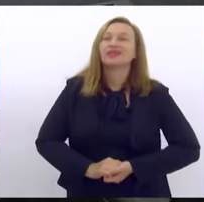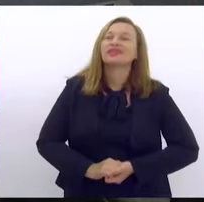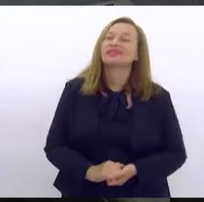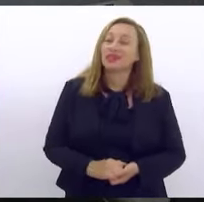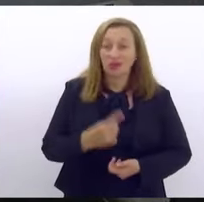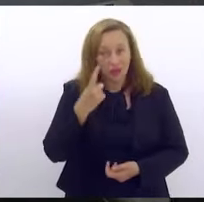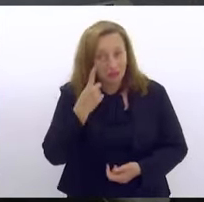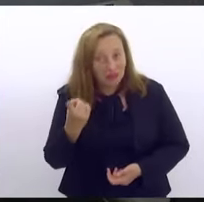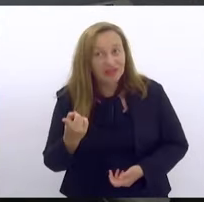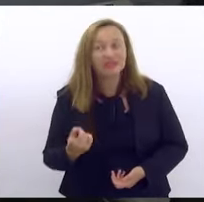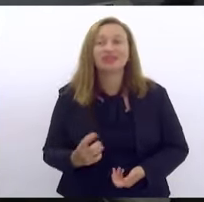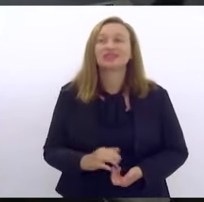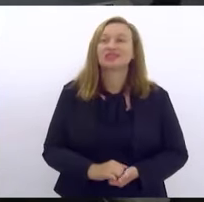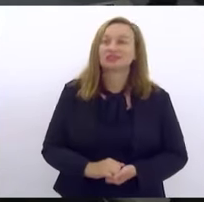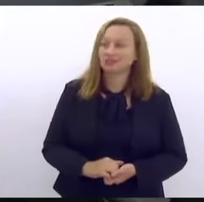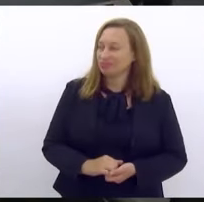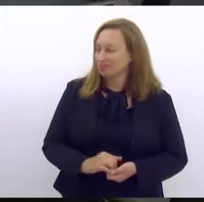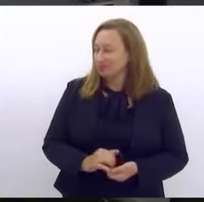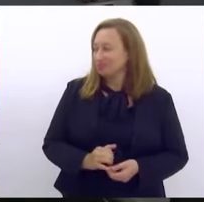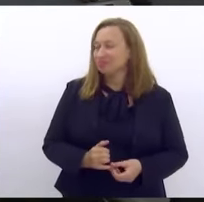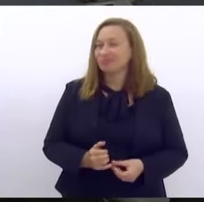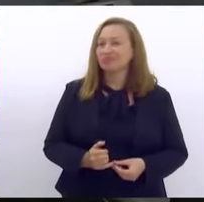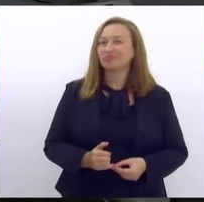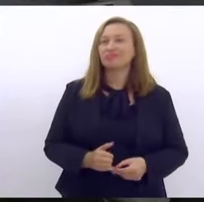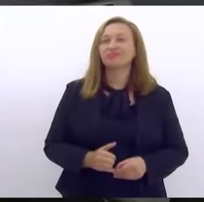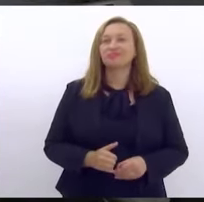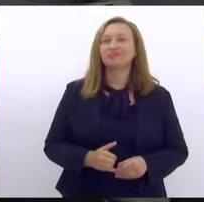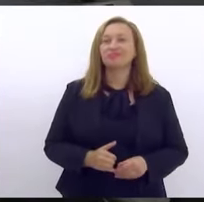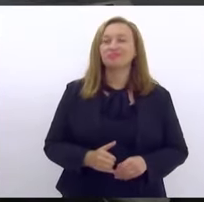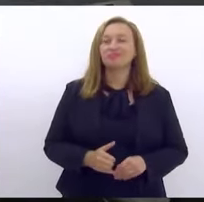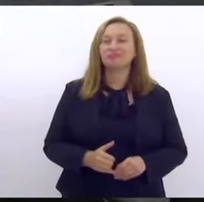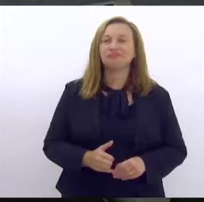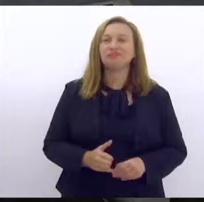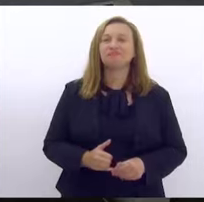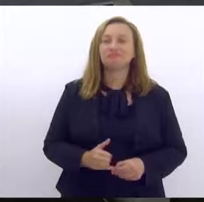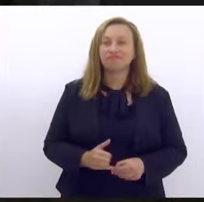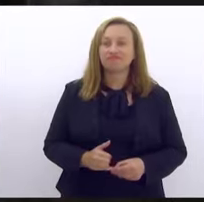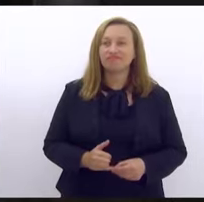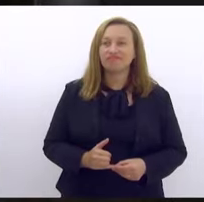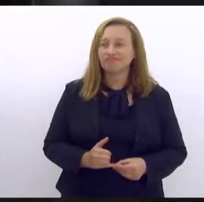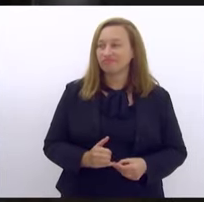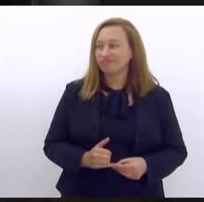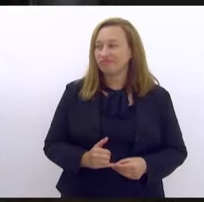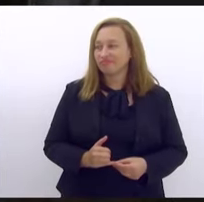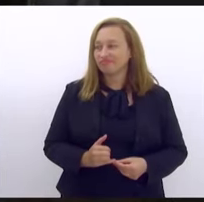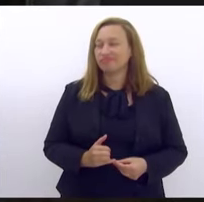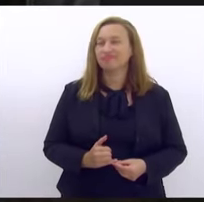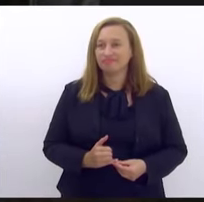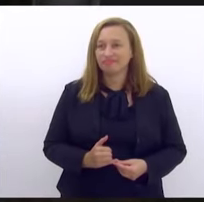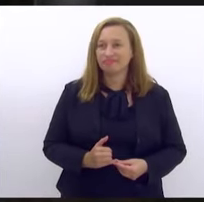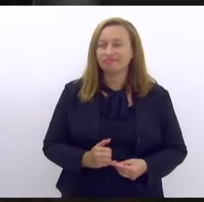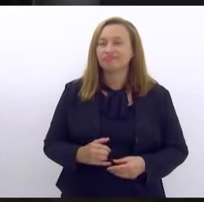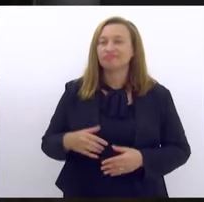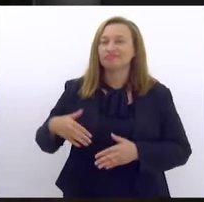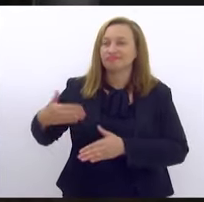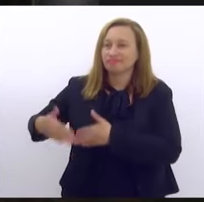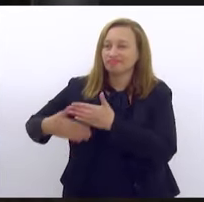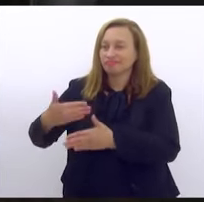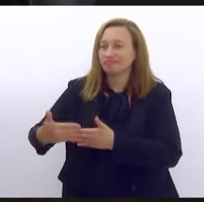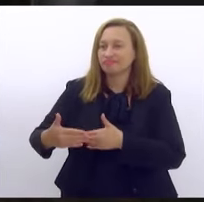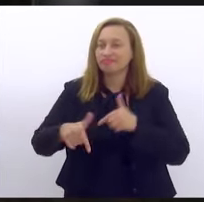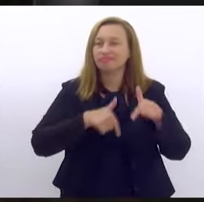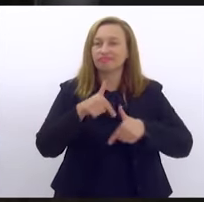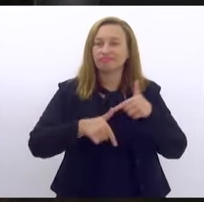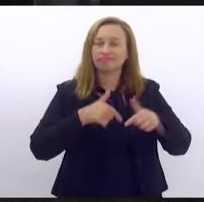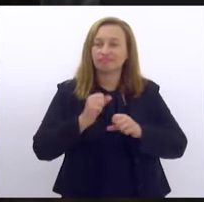Está vendo? As brincadeiras à parte, eu acho que isso tem sido a condução do nosso trabalho ao longo desse ano, porque realmente